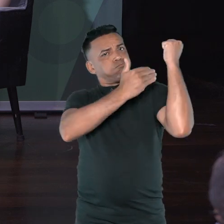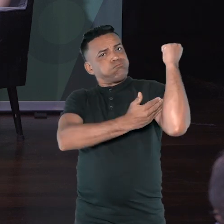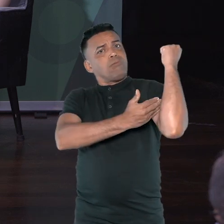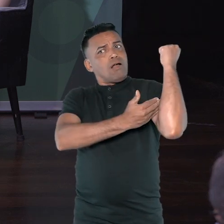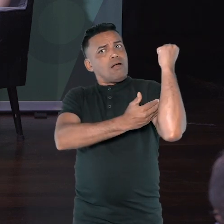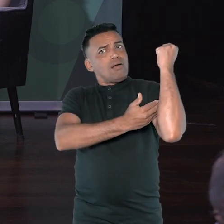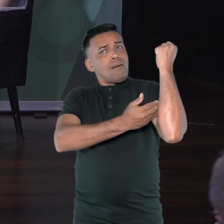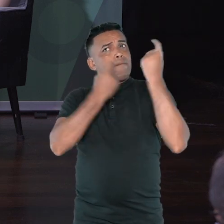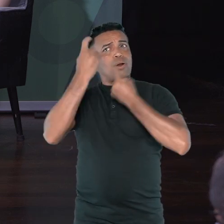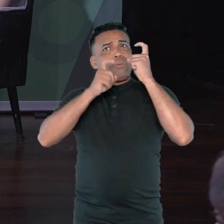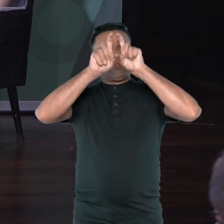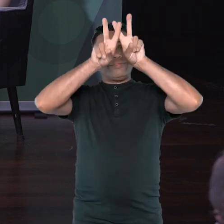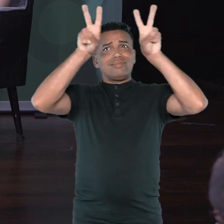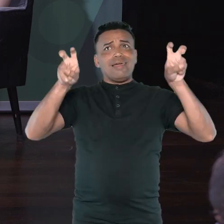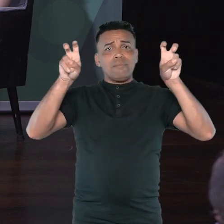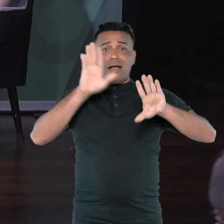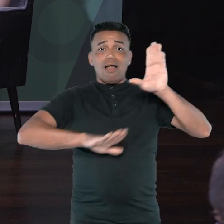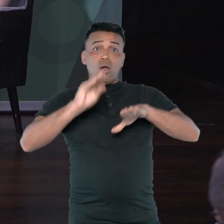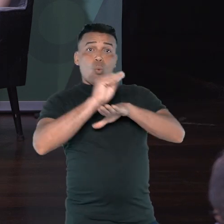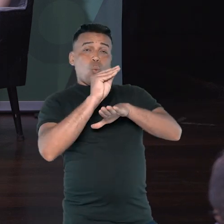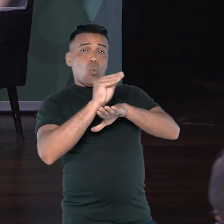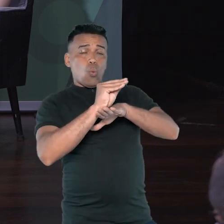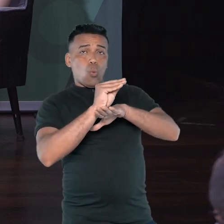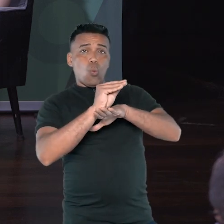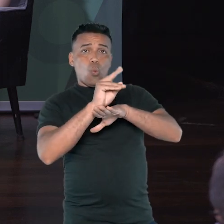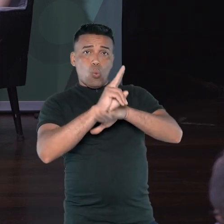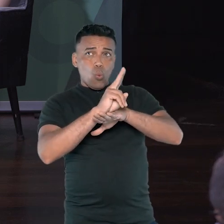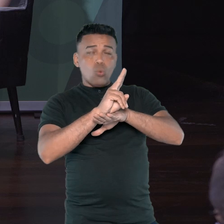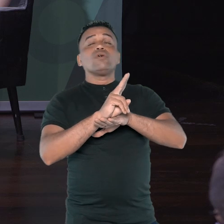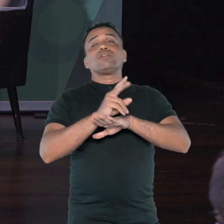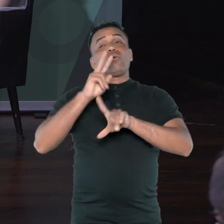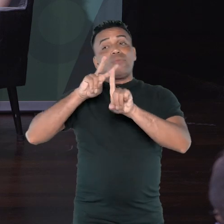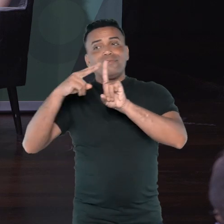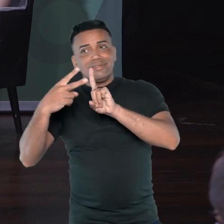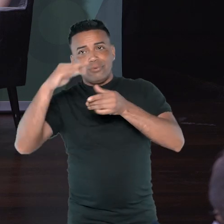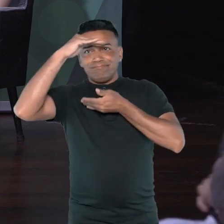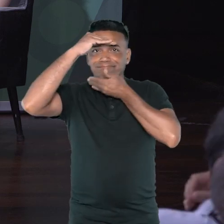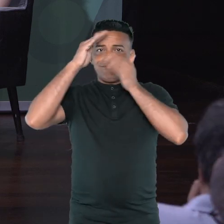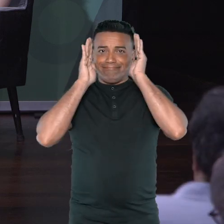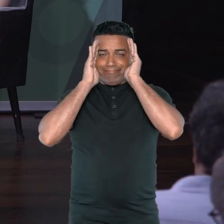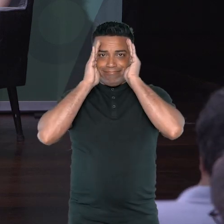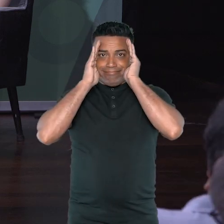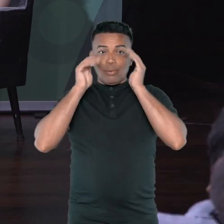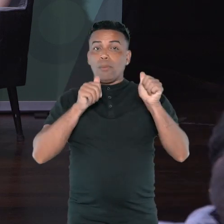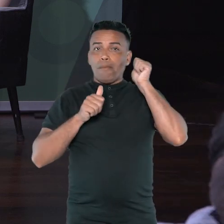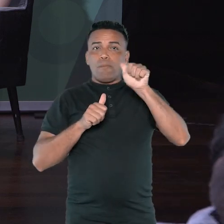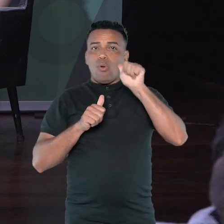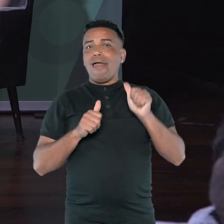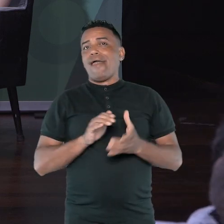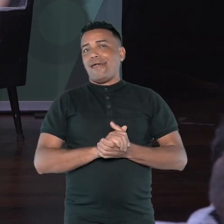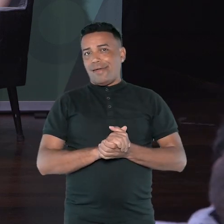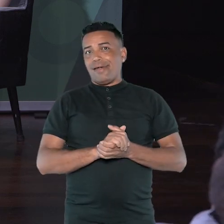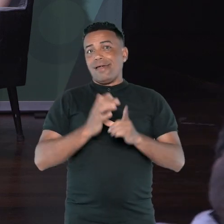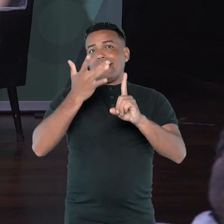do cuidado, é evidente que estes podem incorrer numa visão conservadora, genitalista e capacitista